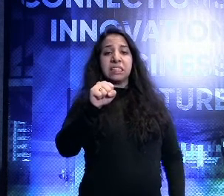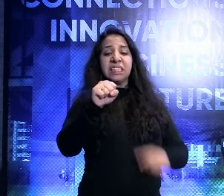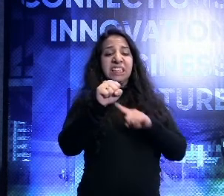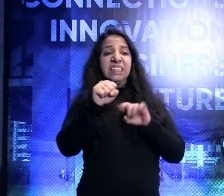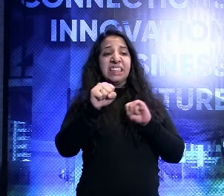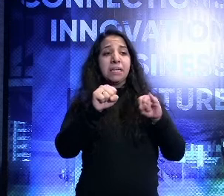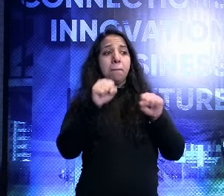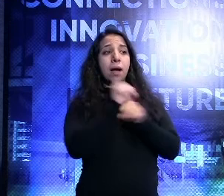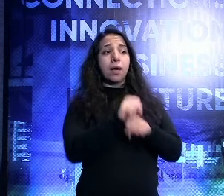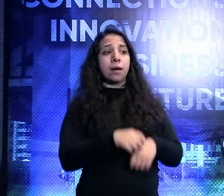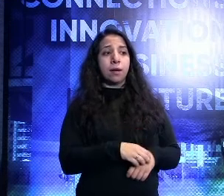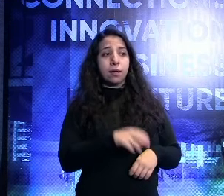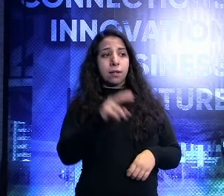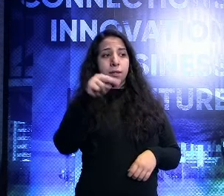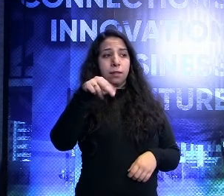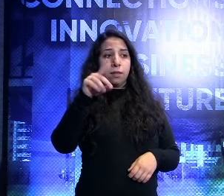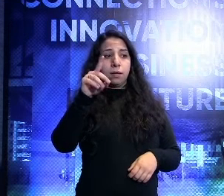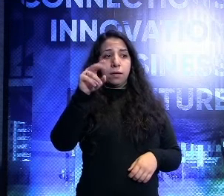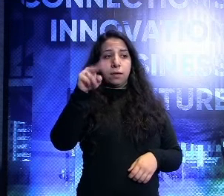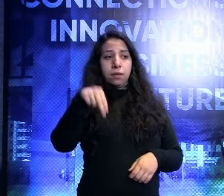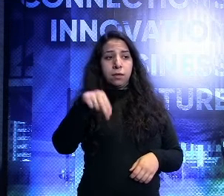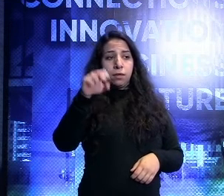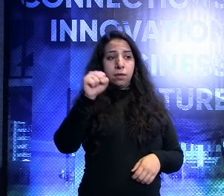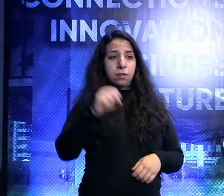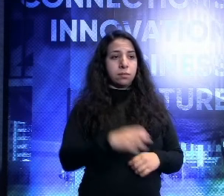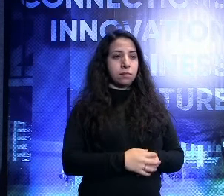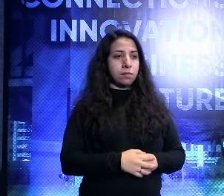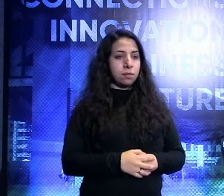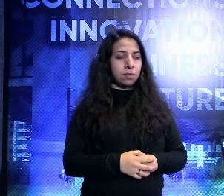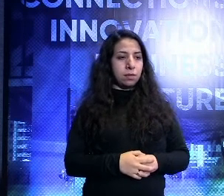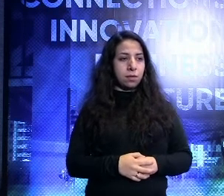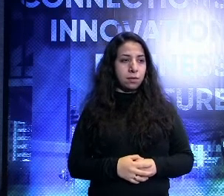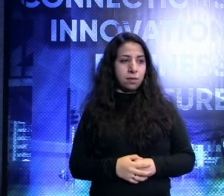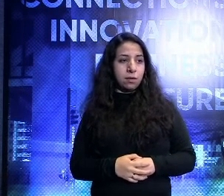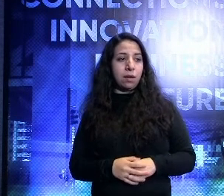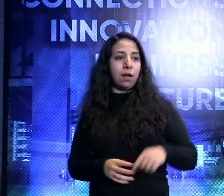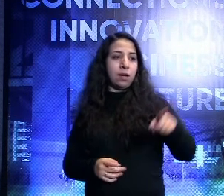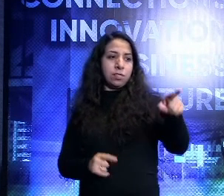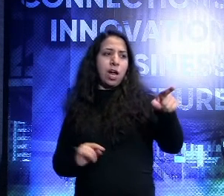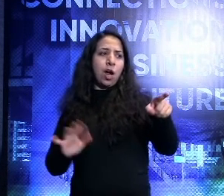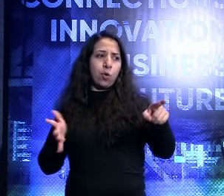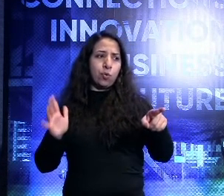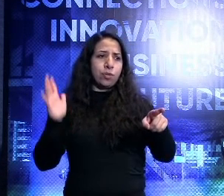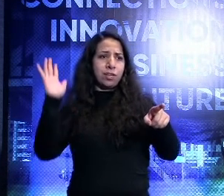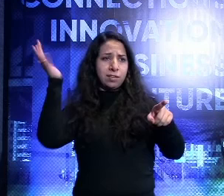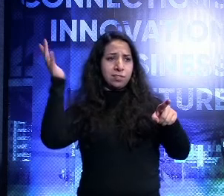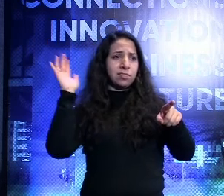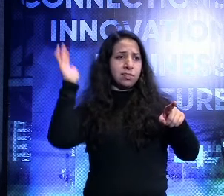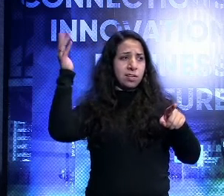parar? Testa. Ó, a galera aqui falando, lá já aconteceu. A galera online também.